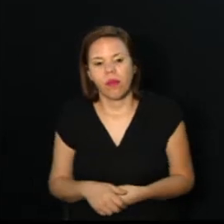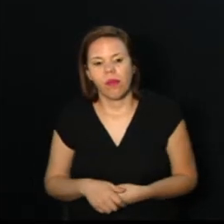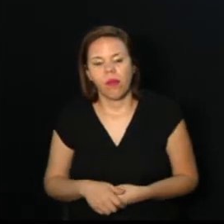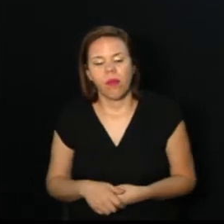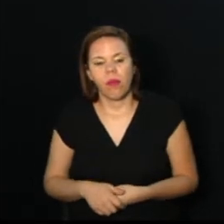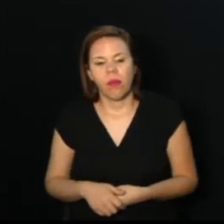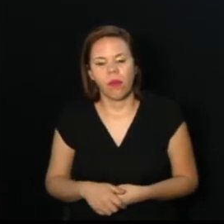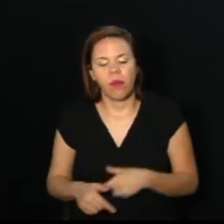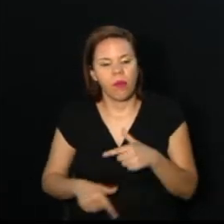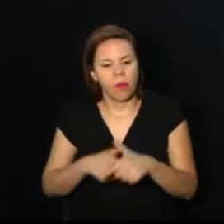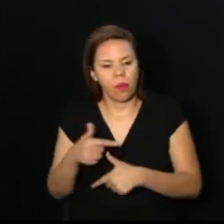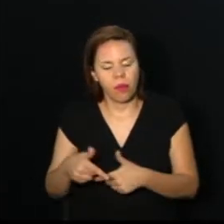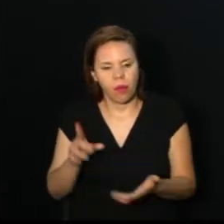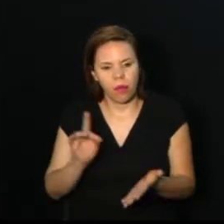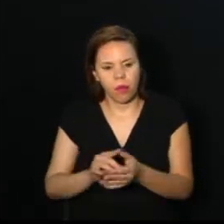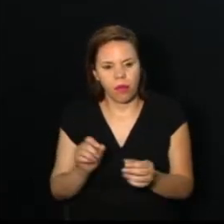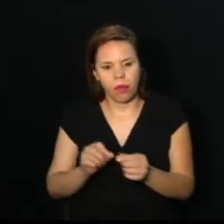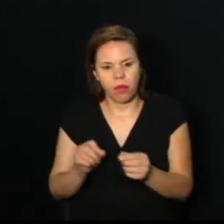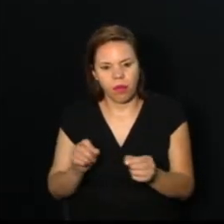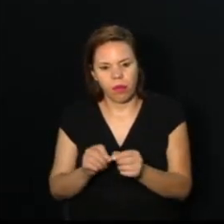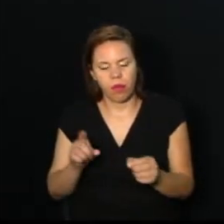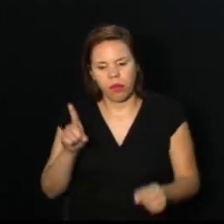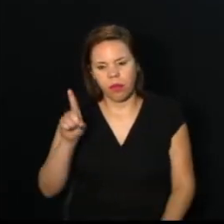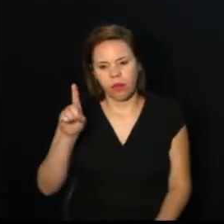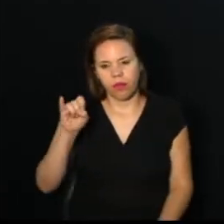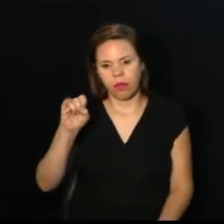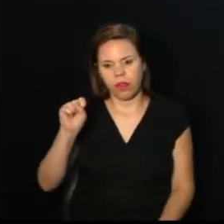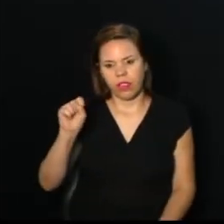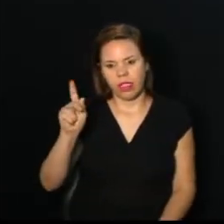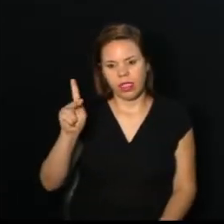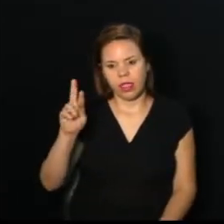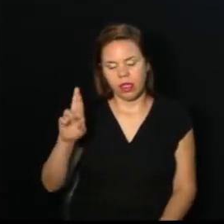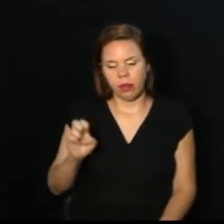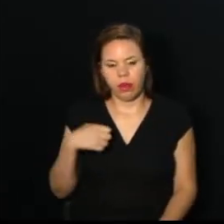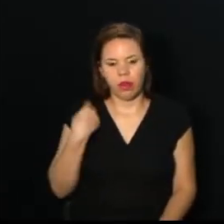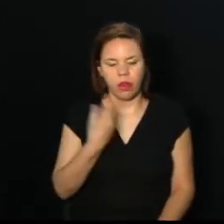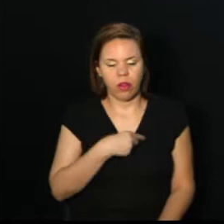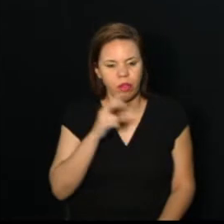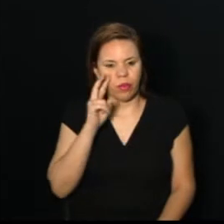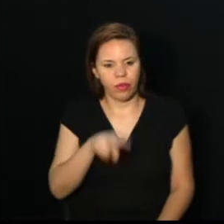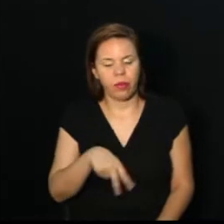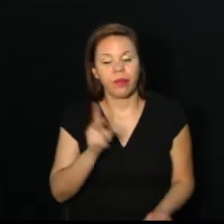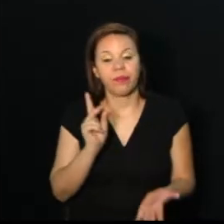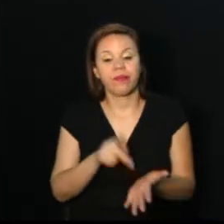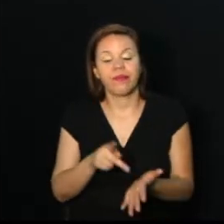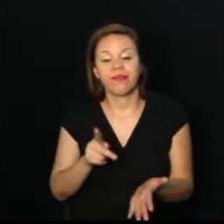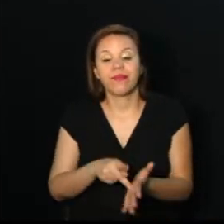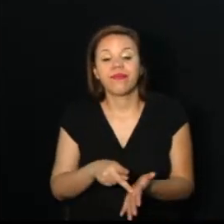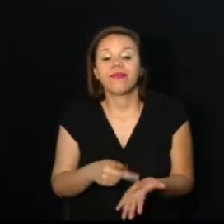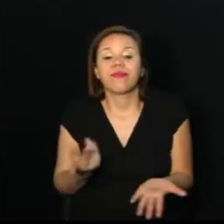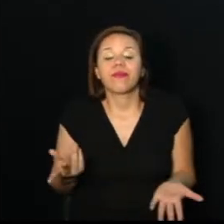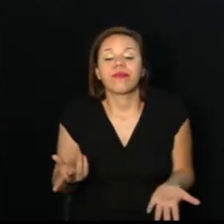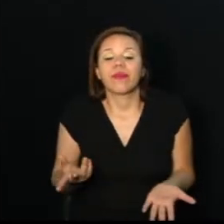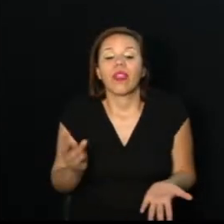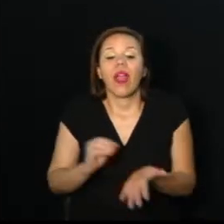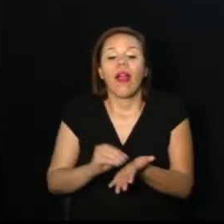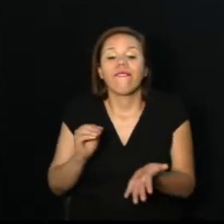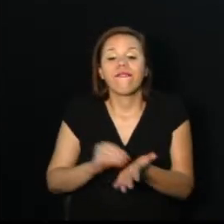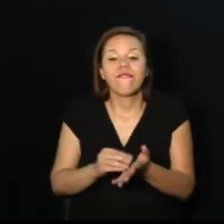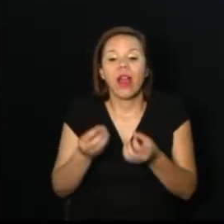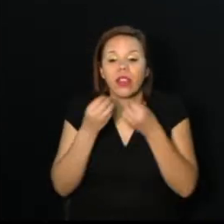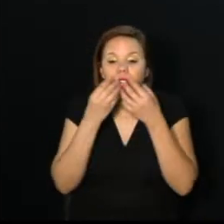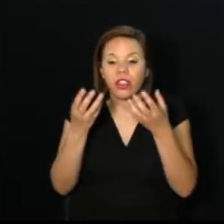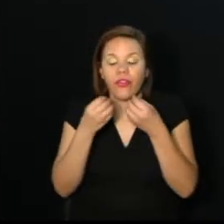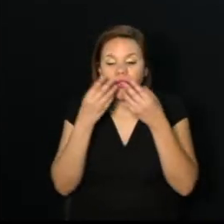Em um trabalho realizado pelo DISAPRE, nós vimos que, na verdade, o déficit fonológico é